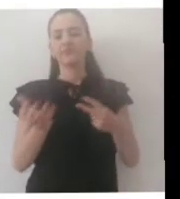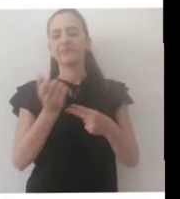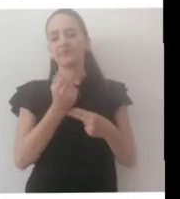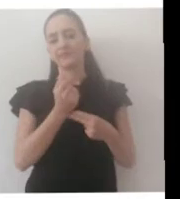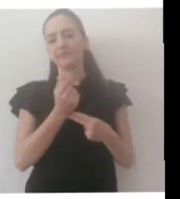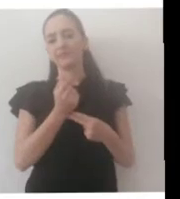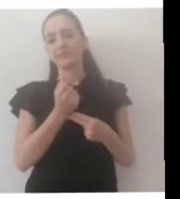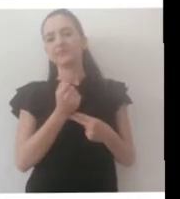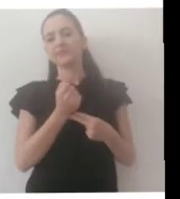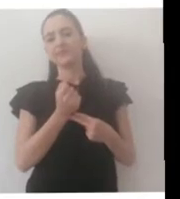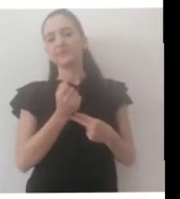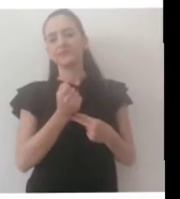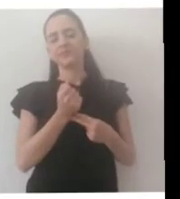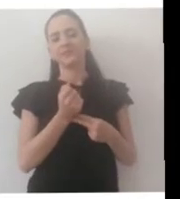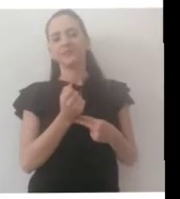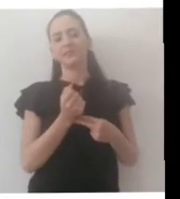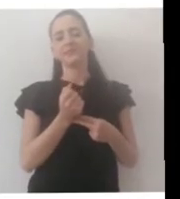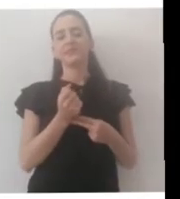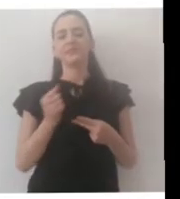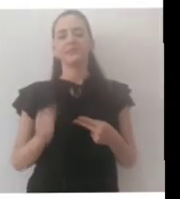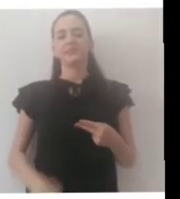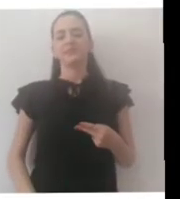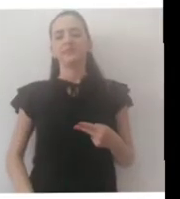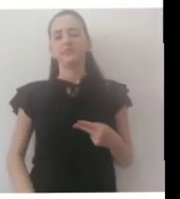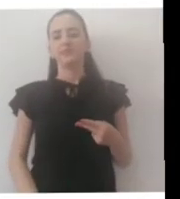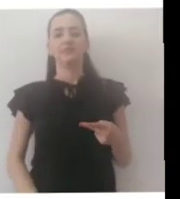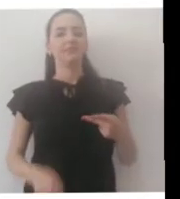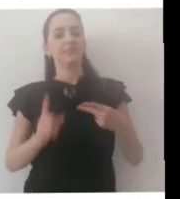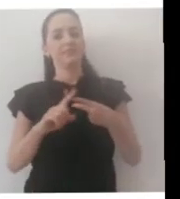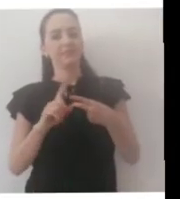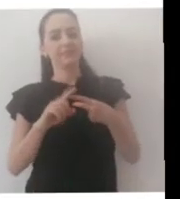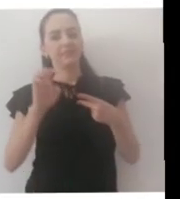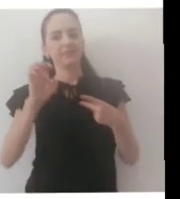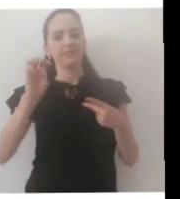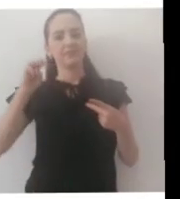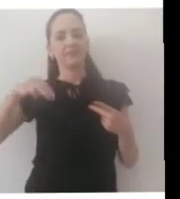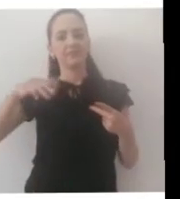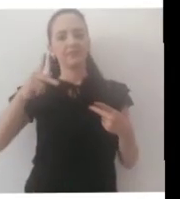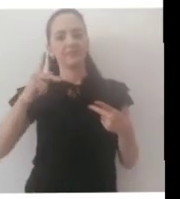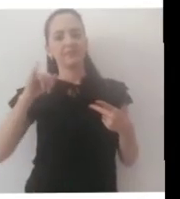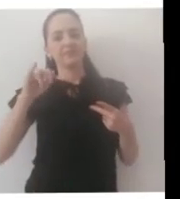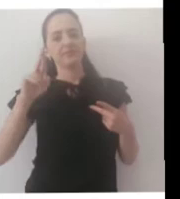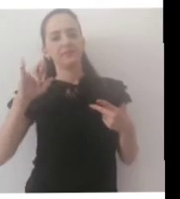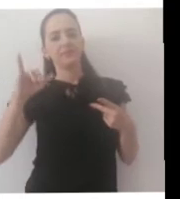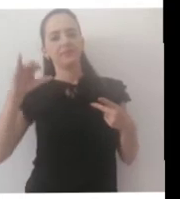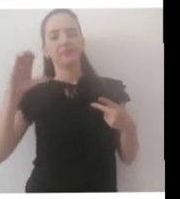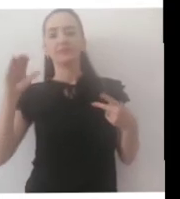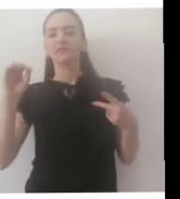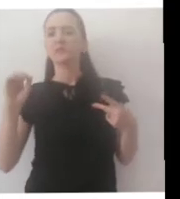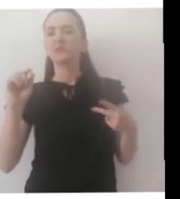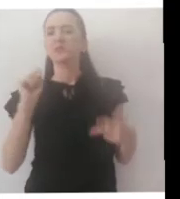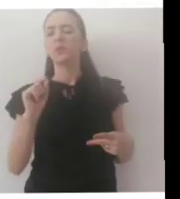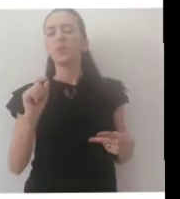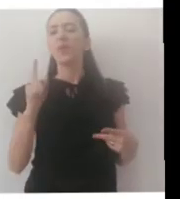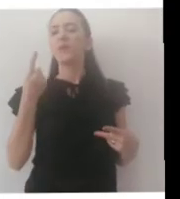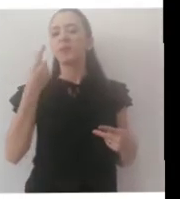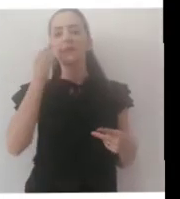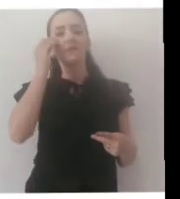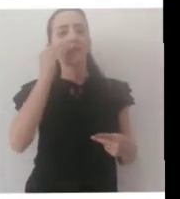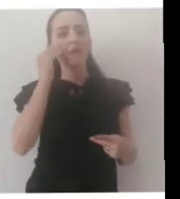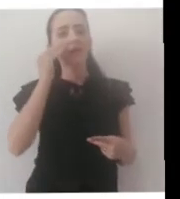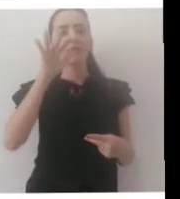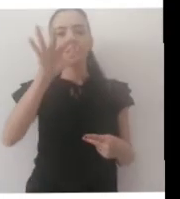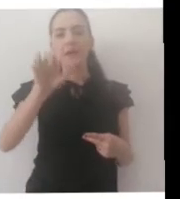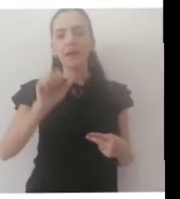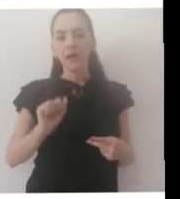empírico vem sempre de experiência, do tocar e tal. E o reflexivo. Enfim, é algo mais complexo. Depois vocês